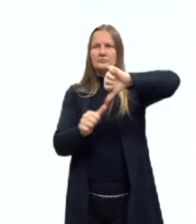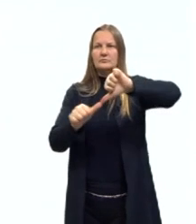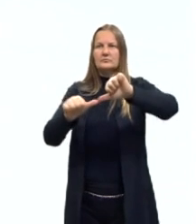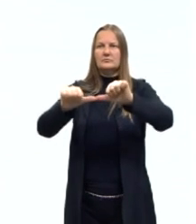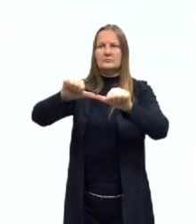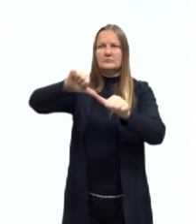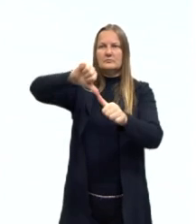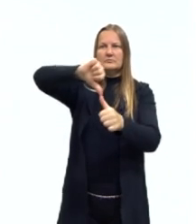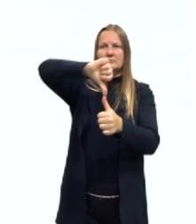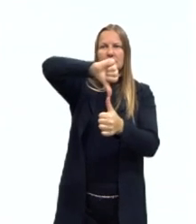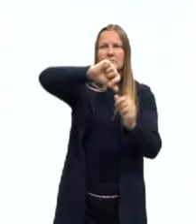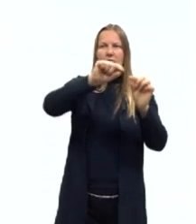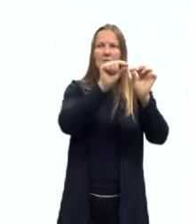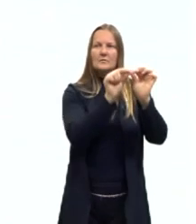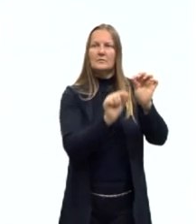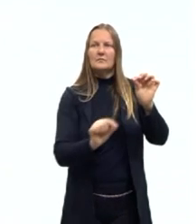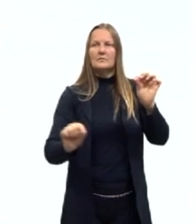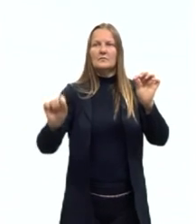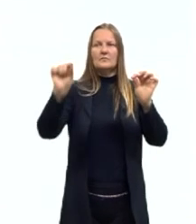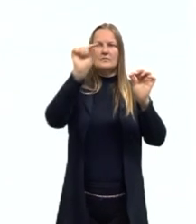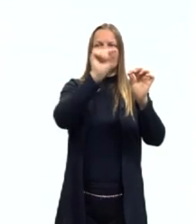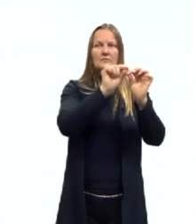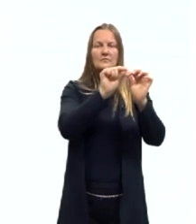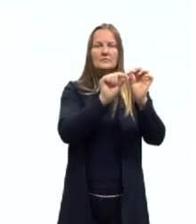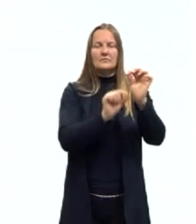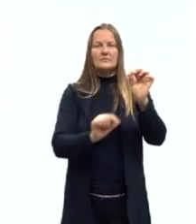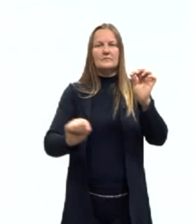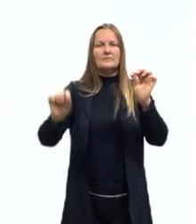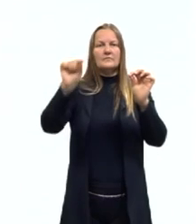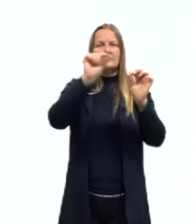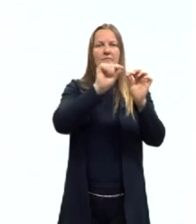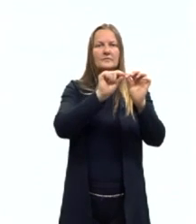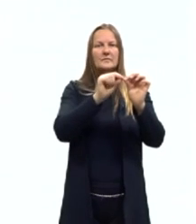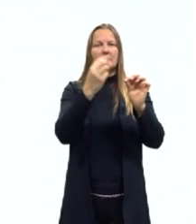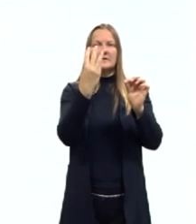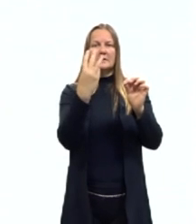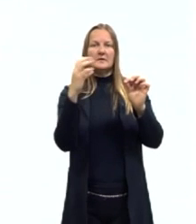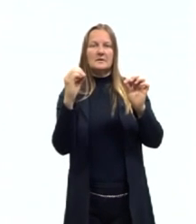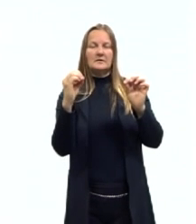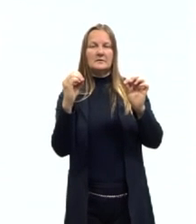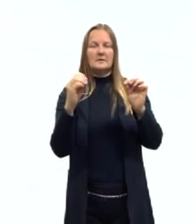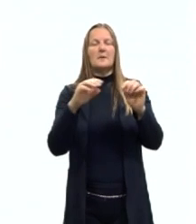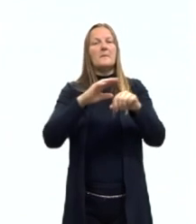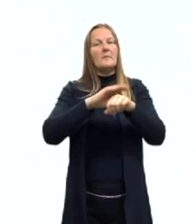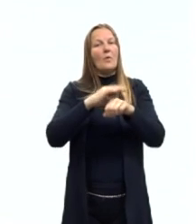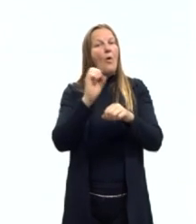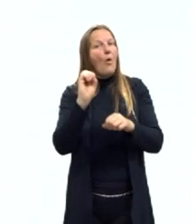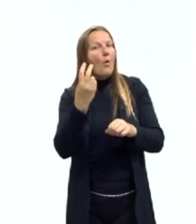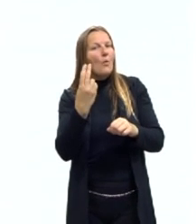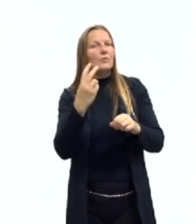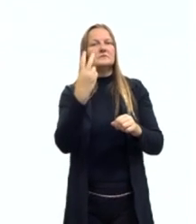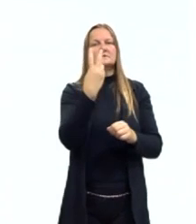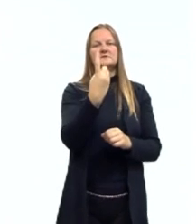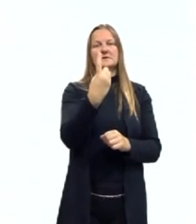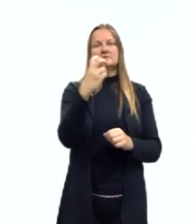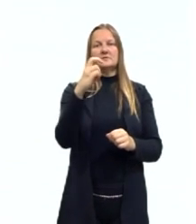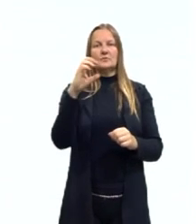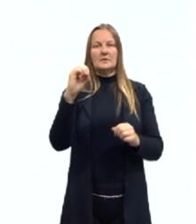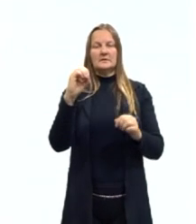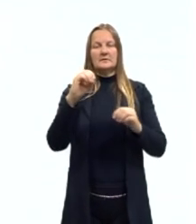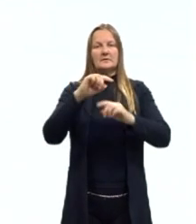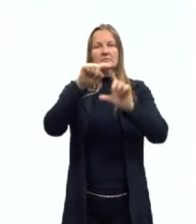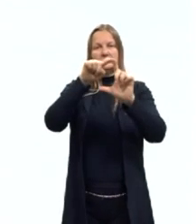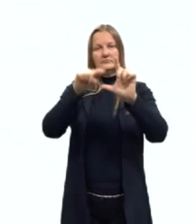nós sabemos que em uma volta nós teremos 30 e 150 graus mas nós vamos considerar